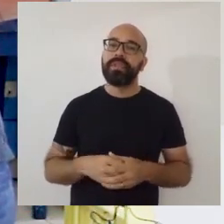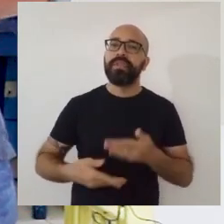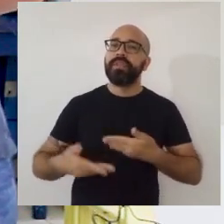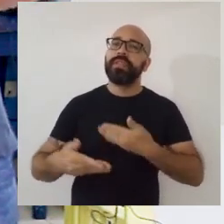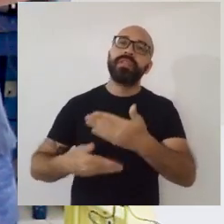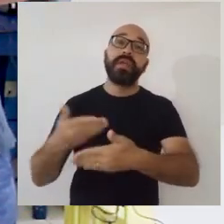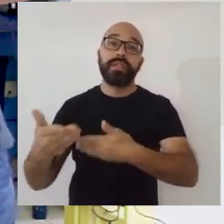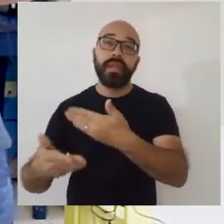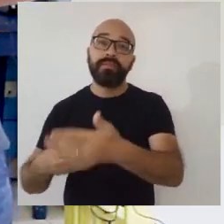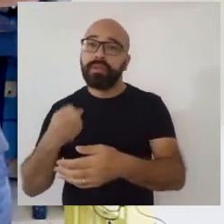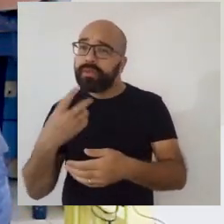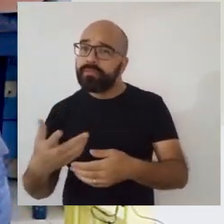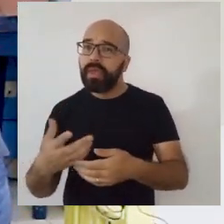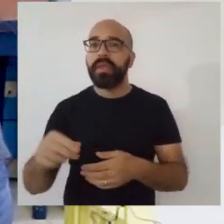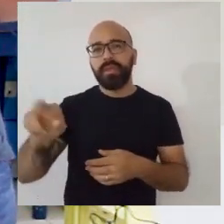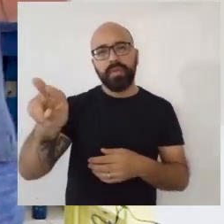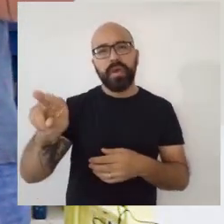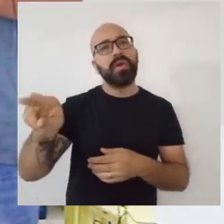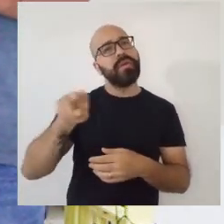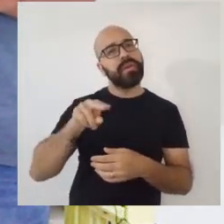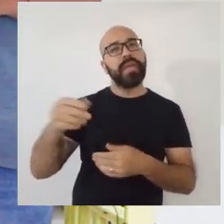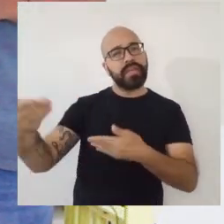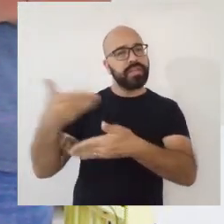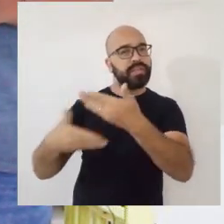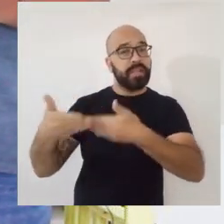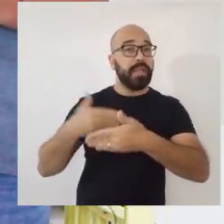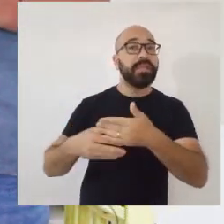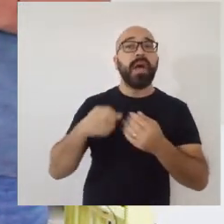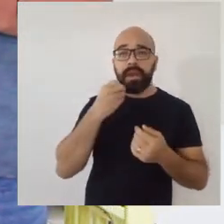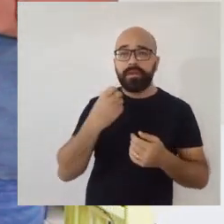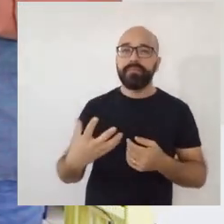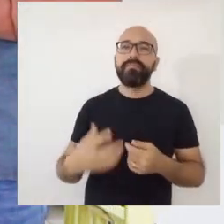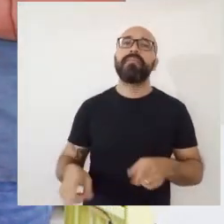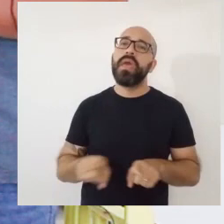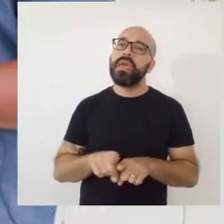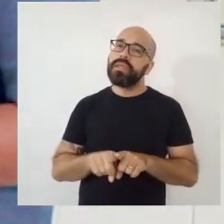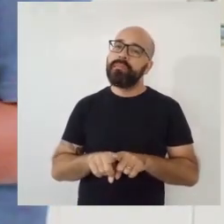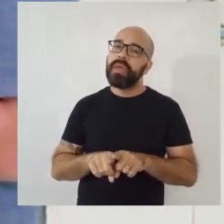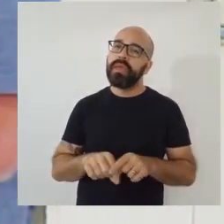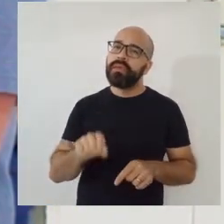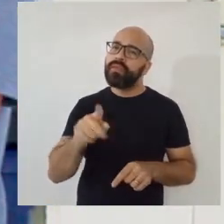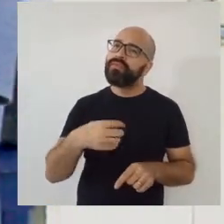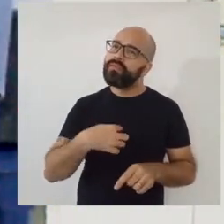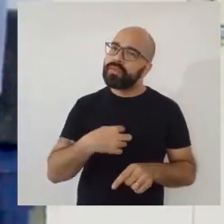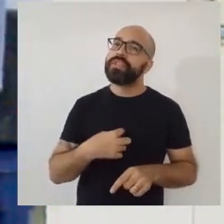ou você deve dispor das pessoas sempre.